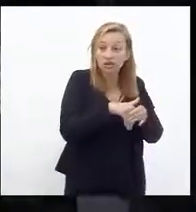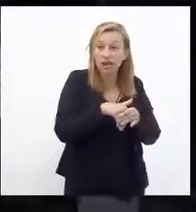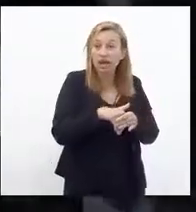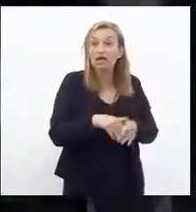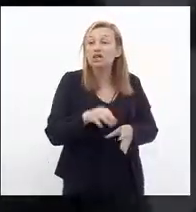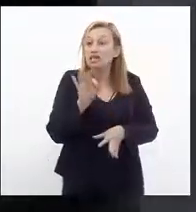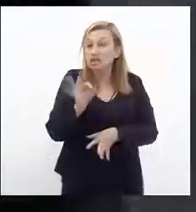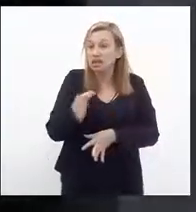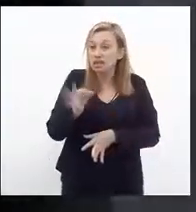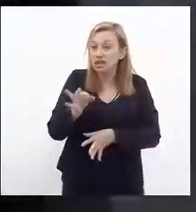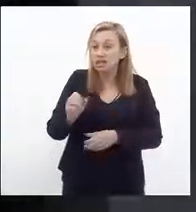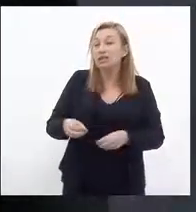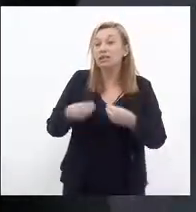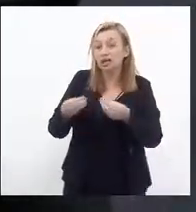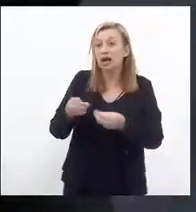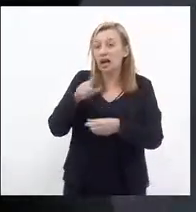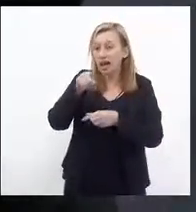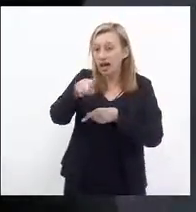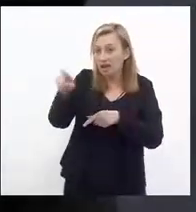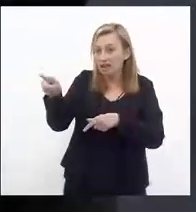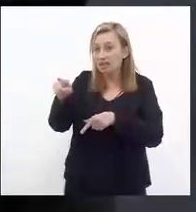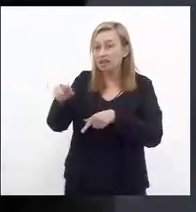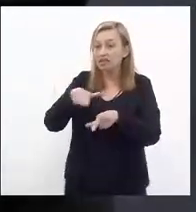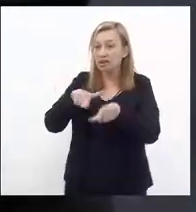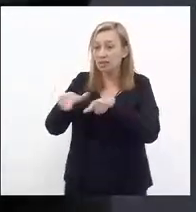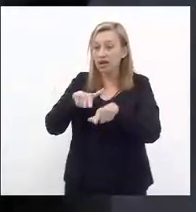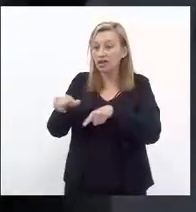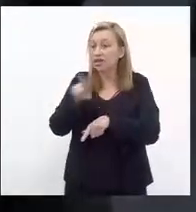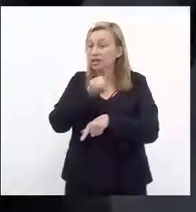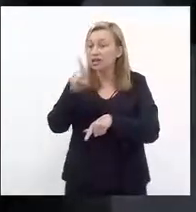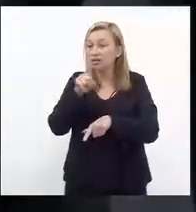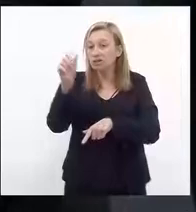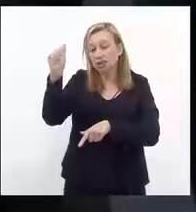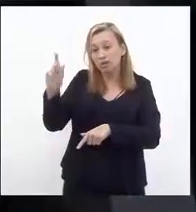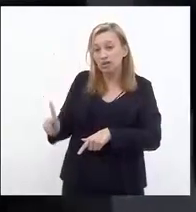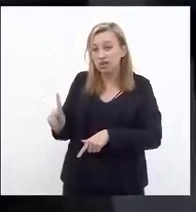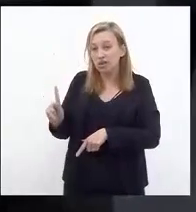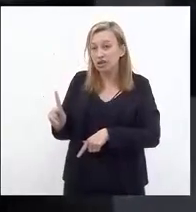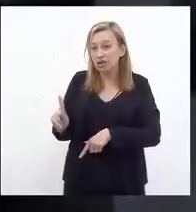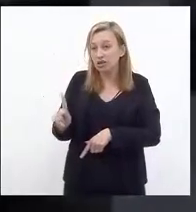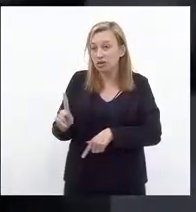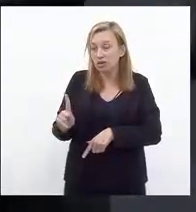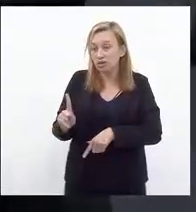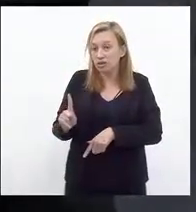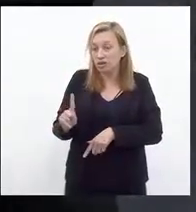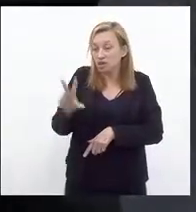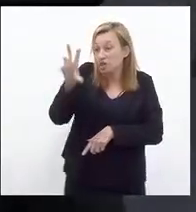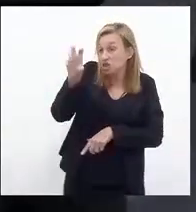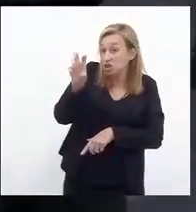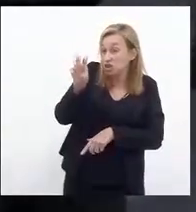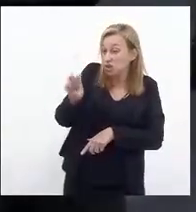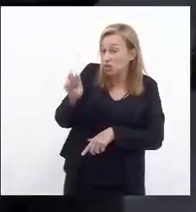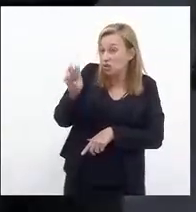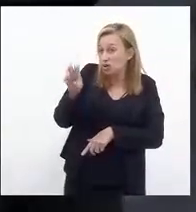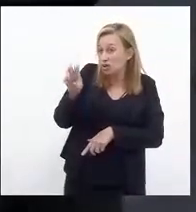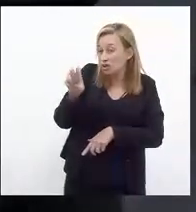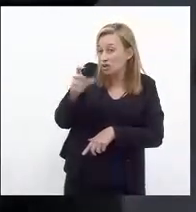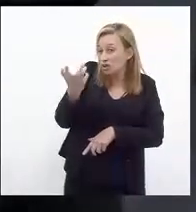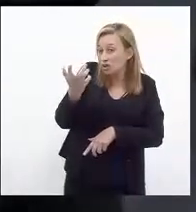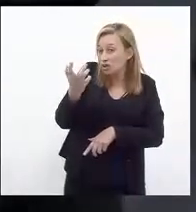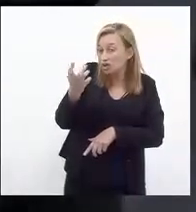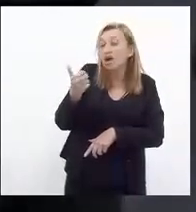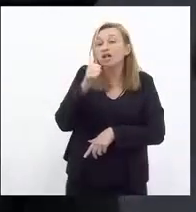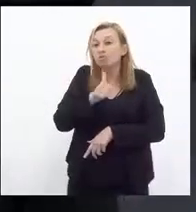gente garante a esses trabalhadores não se aposentar com 50 e se